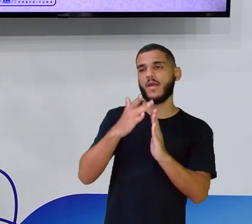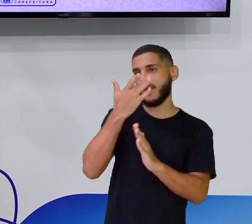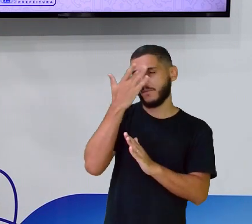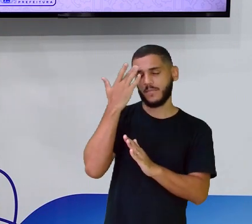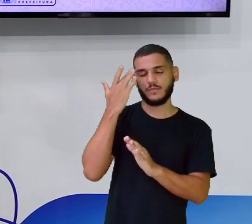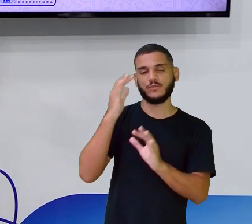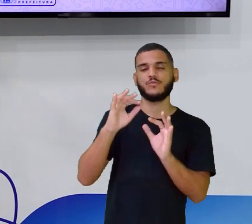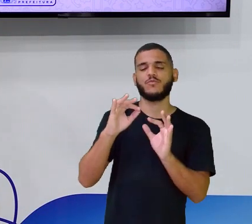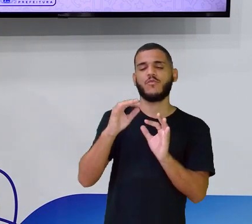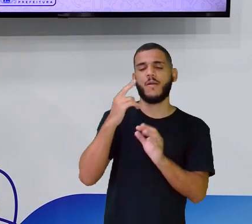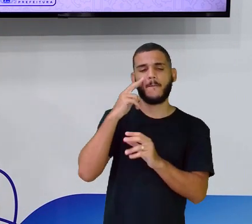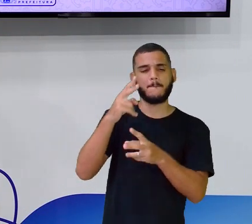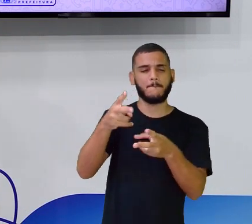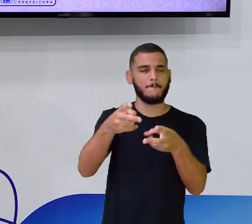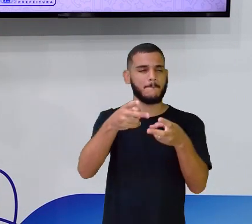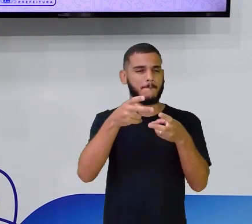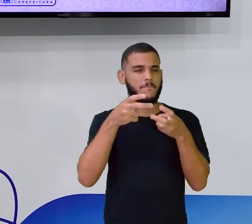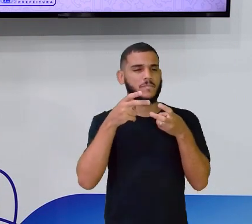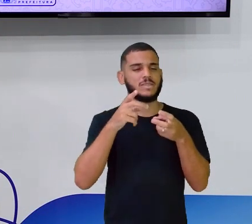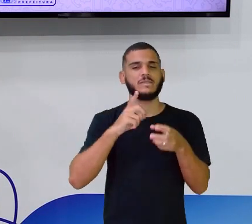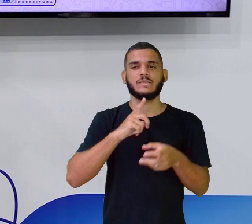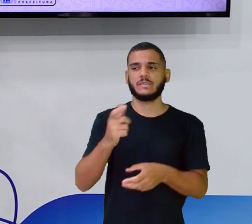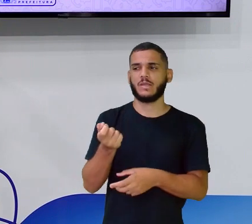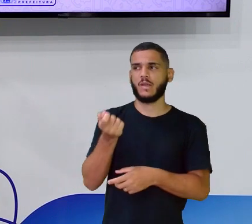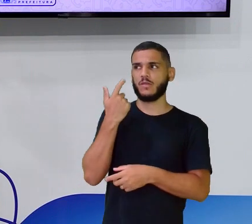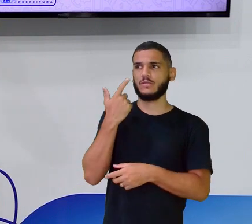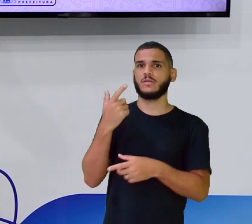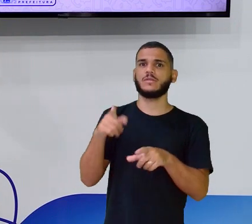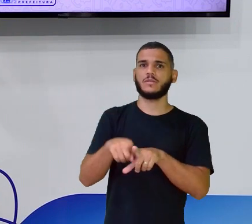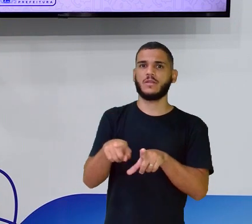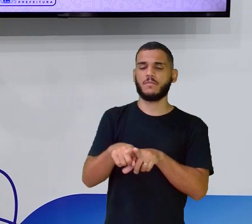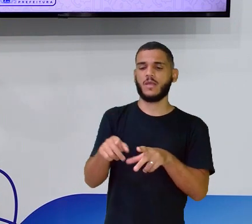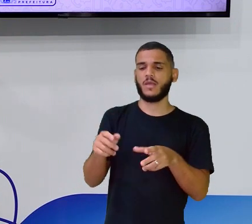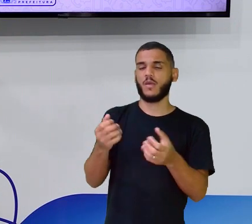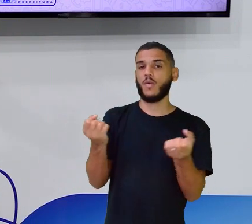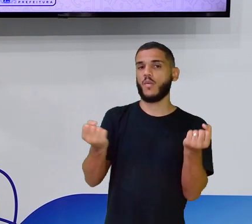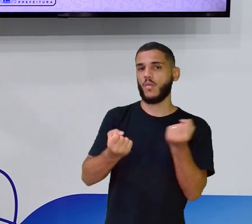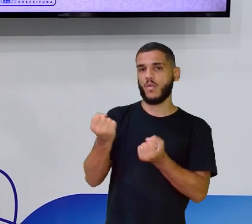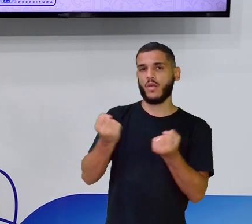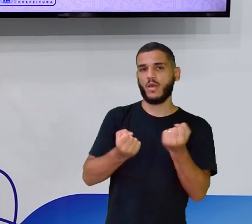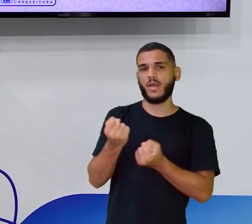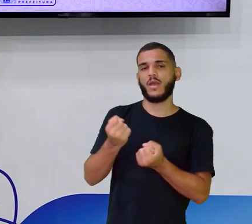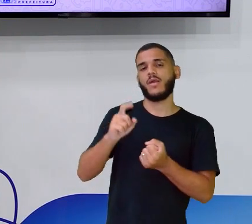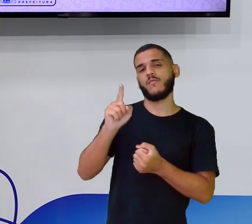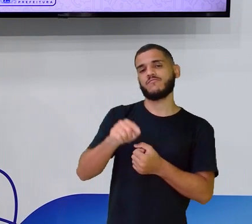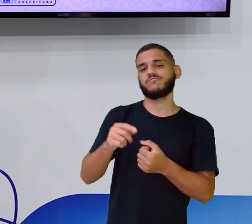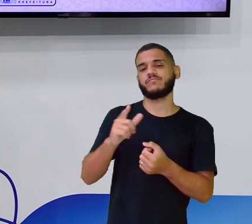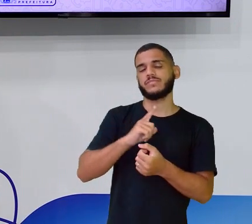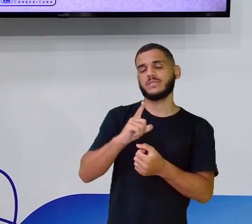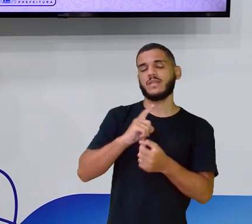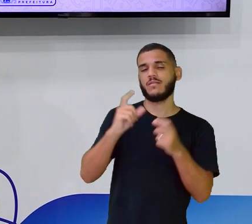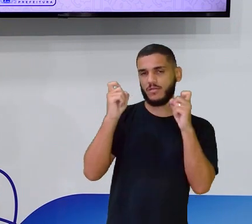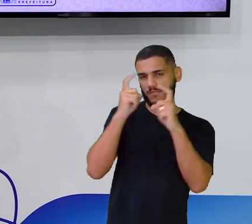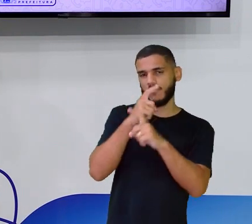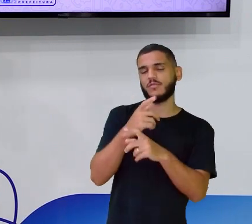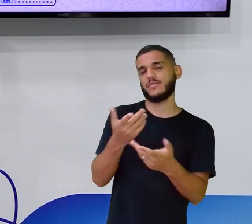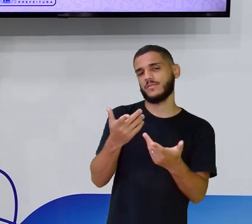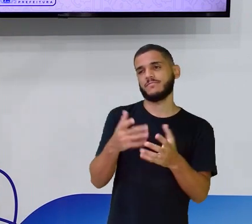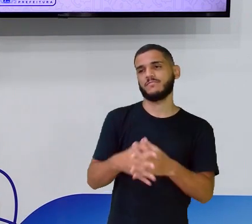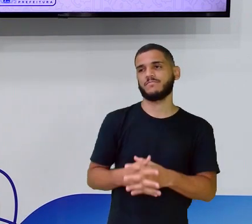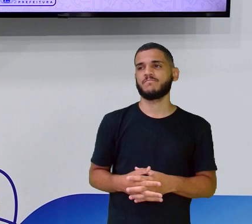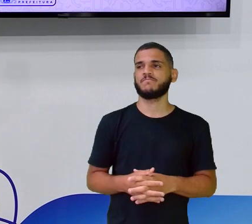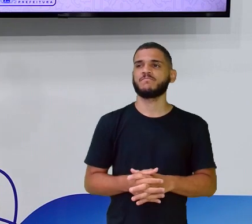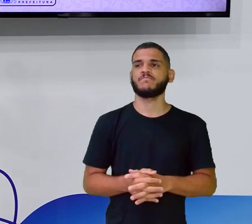longe entender que tem algo estranho e que o carro que está na frente está passando por algum problema. Inclusive,